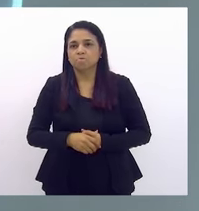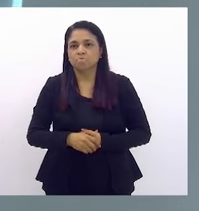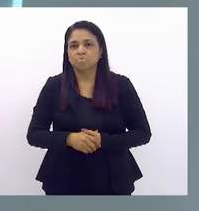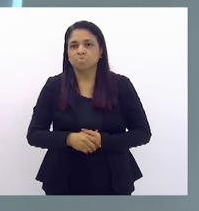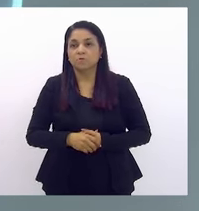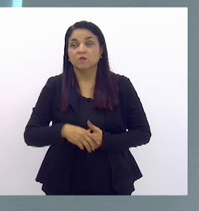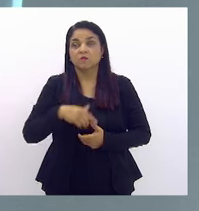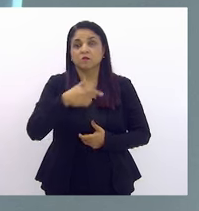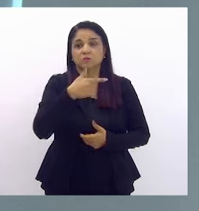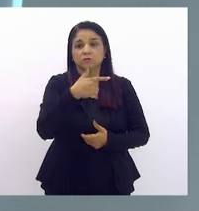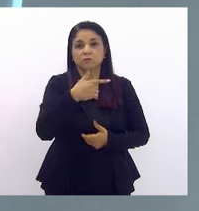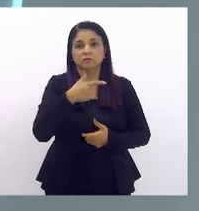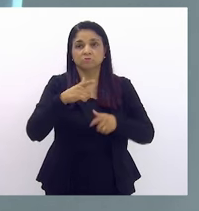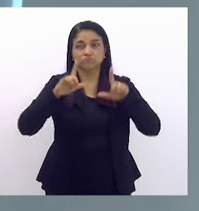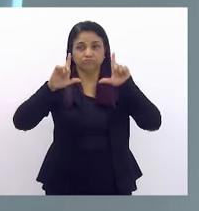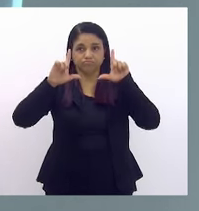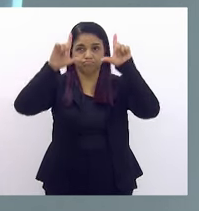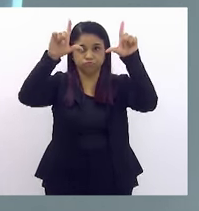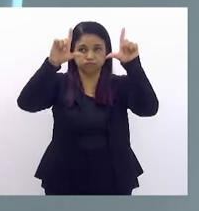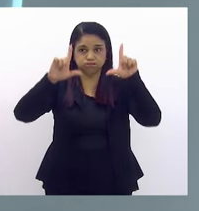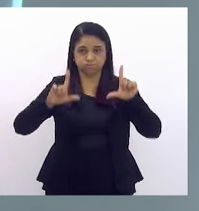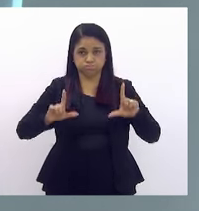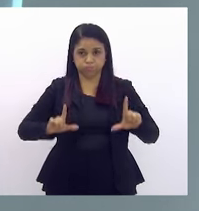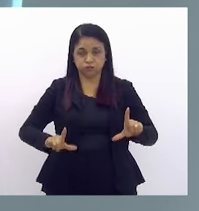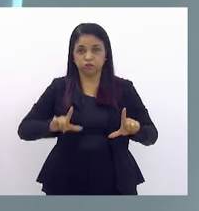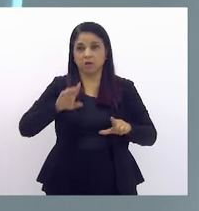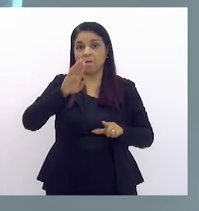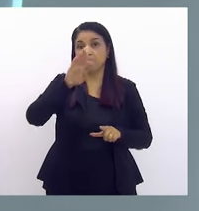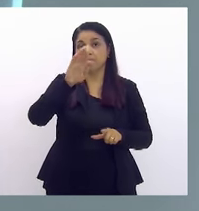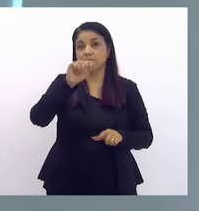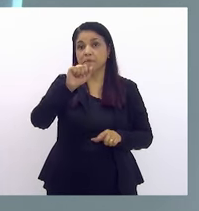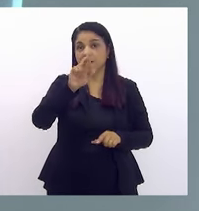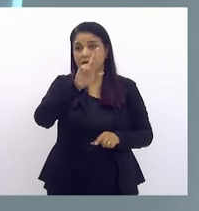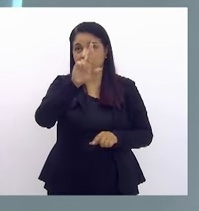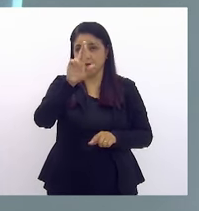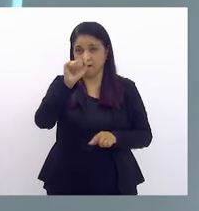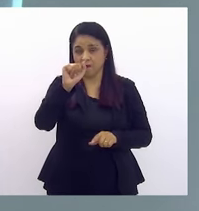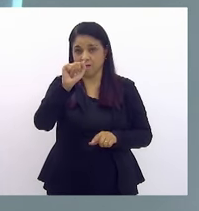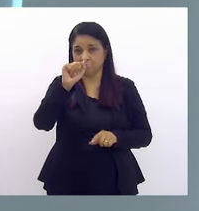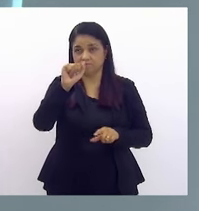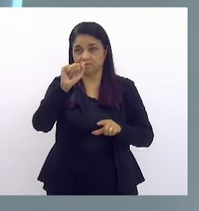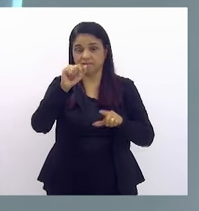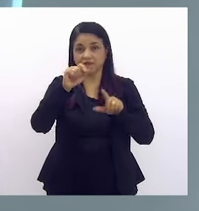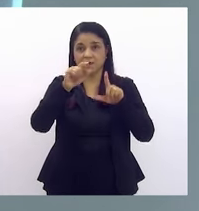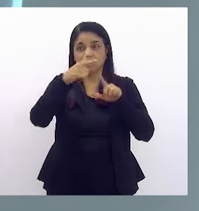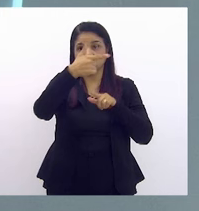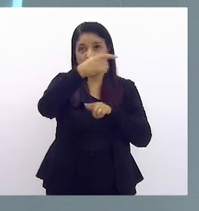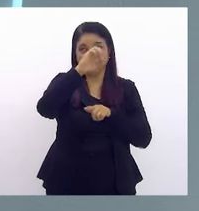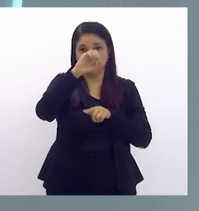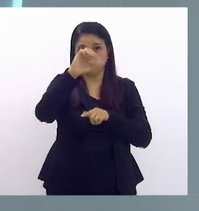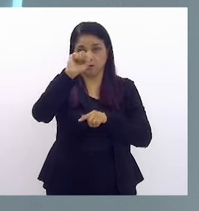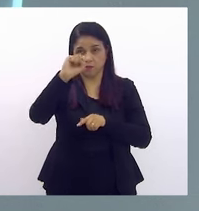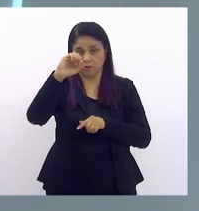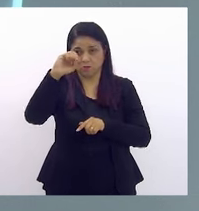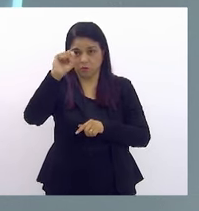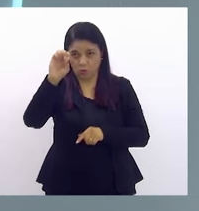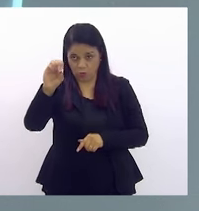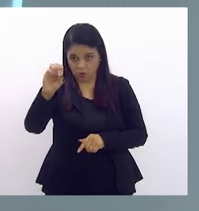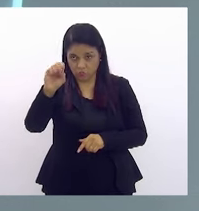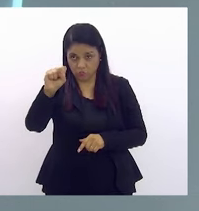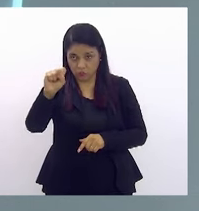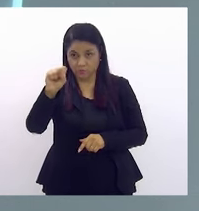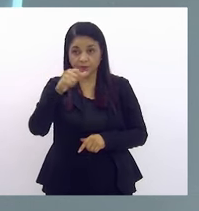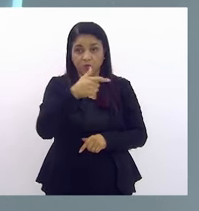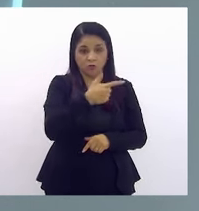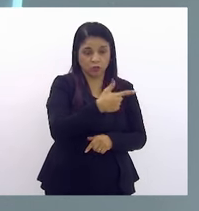Aqui, a barra, que foi aterrada também, você vê que diminuiu bem o espelho d'água aqui, porque é daqui